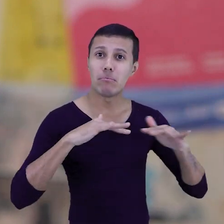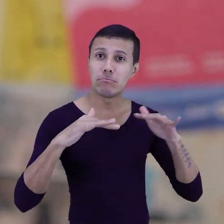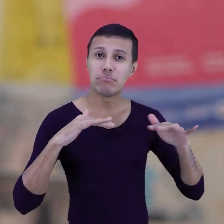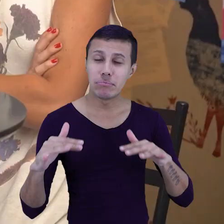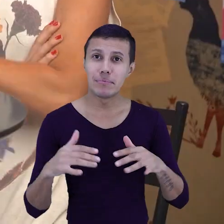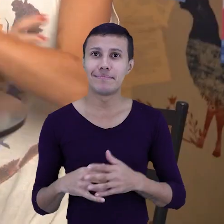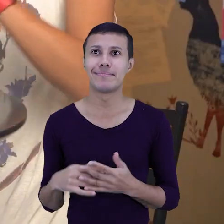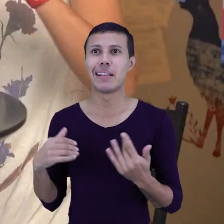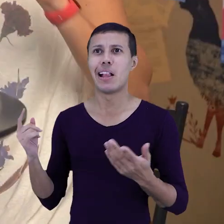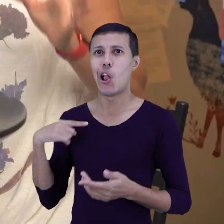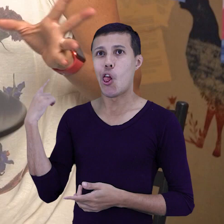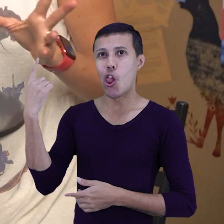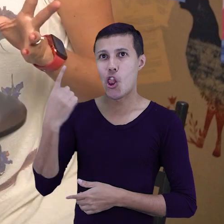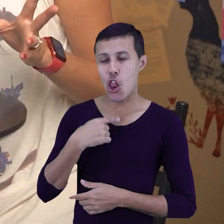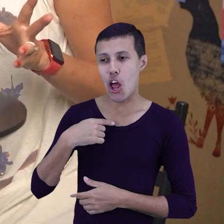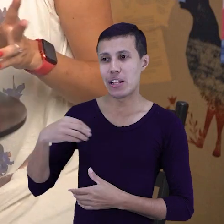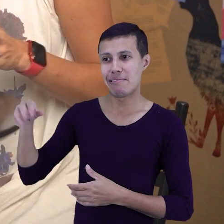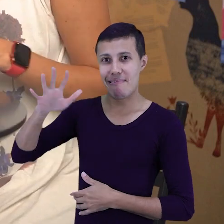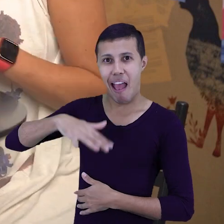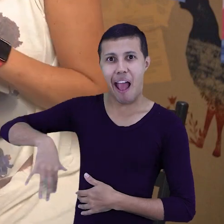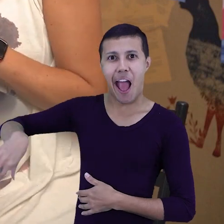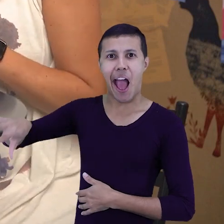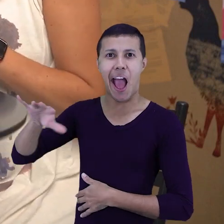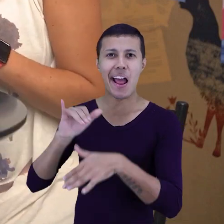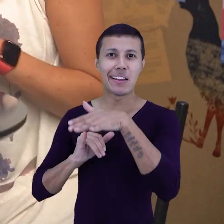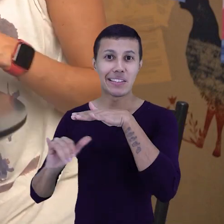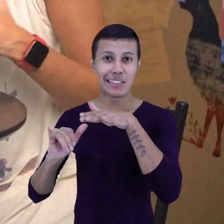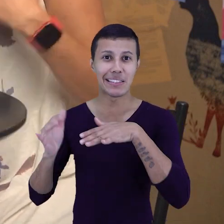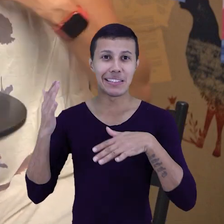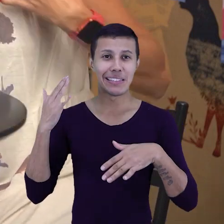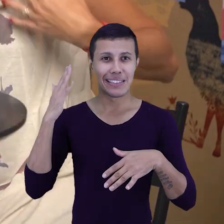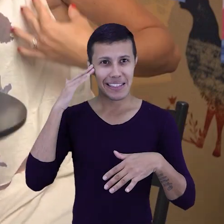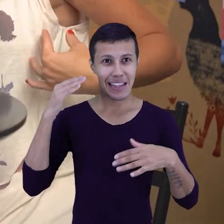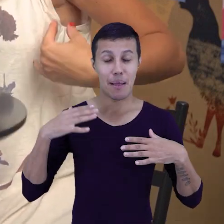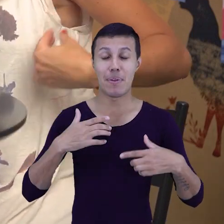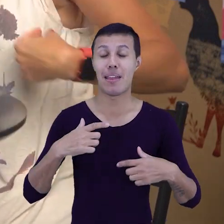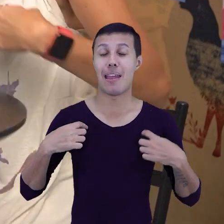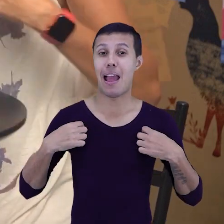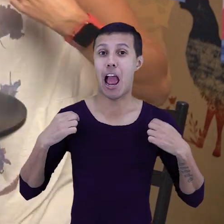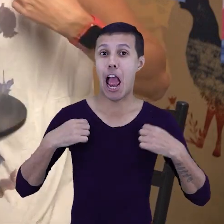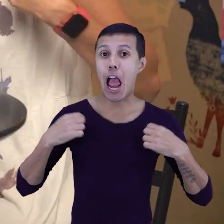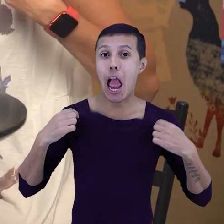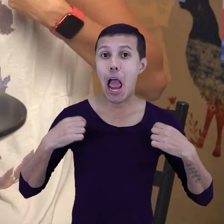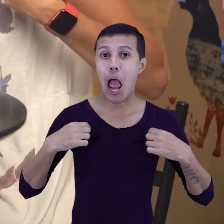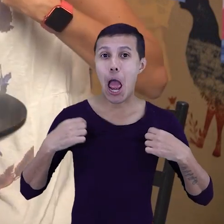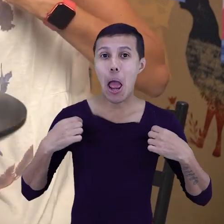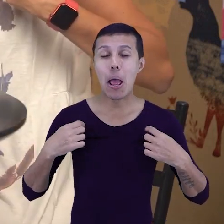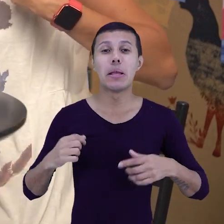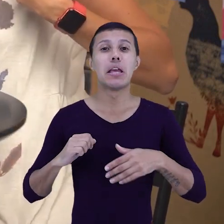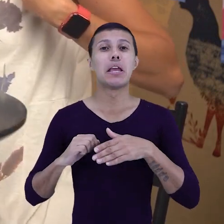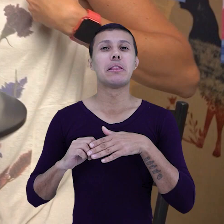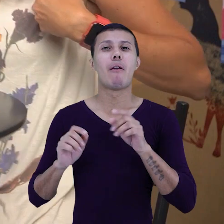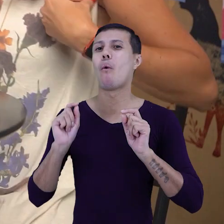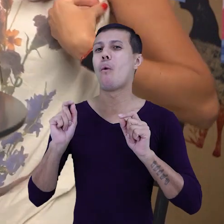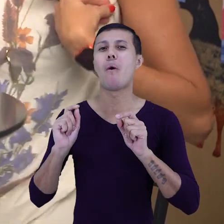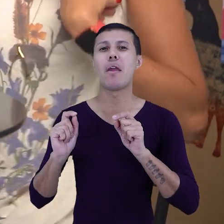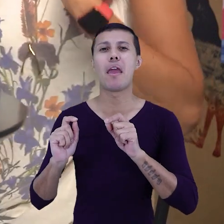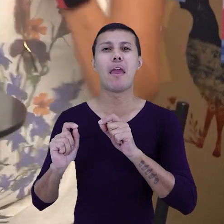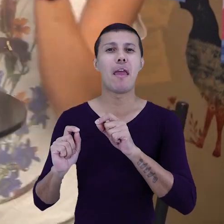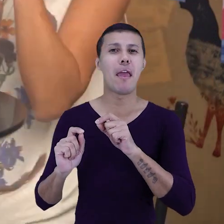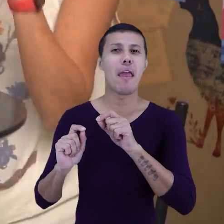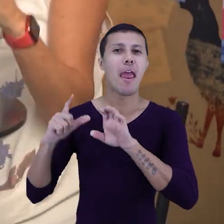o movimento. A gente que circula nesse ambiente sabe que as camisetas dos empreendedores ou de qualquer